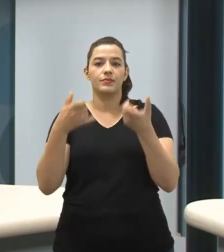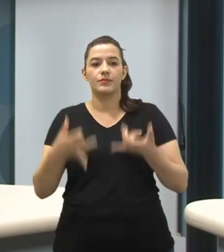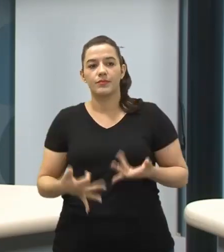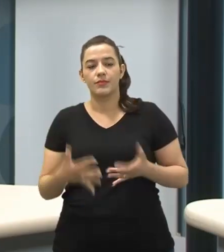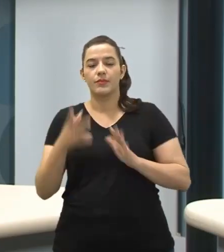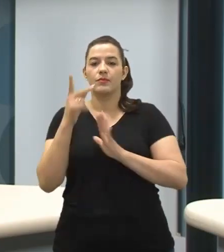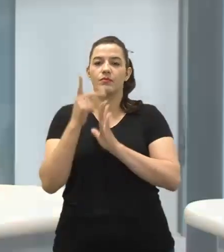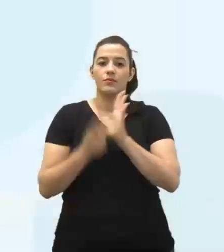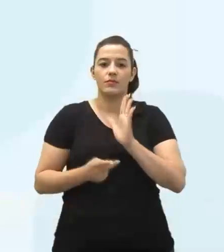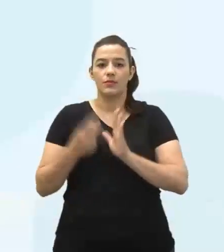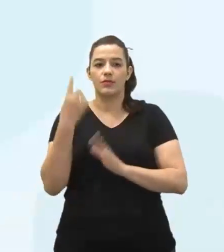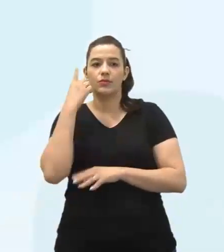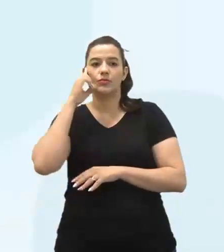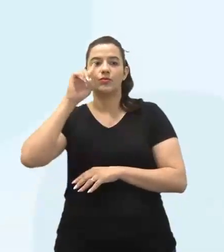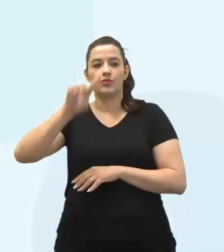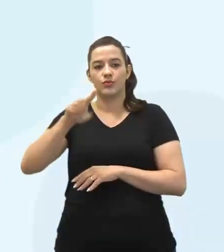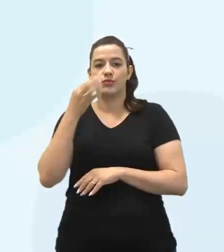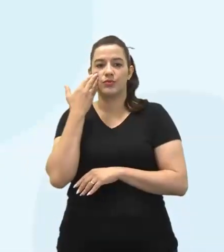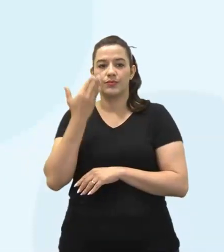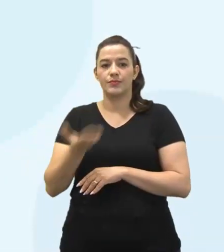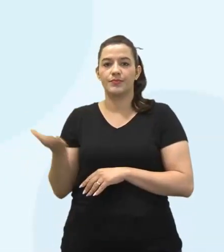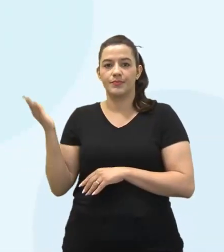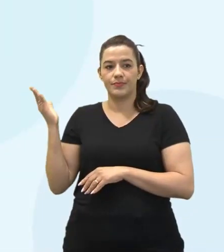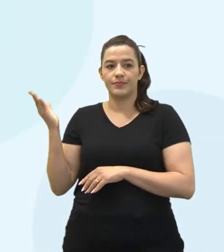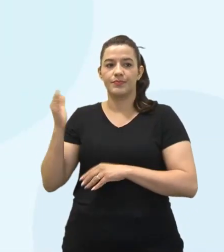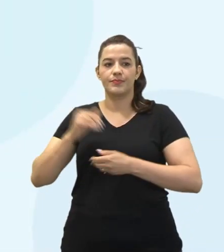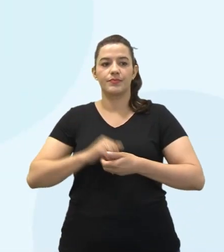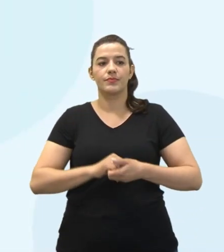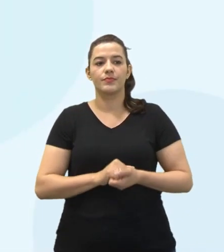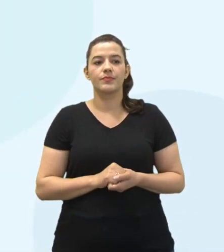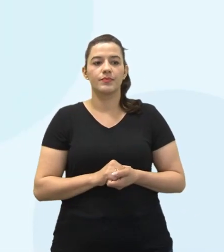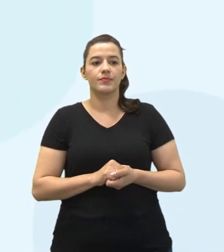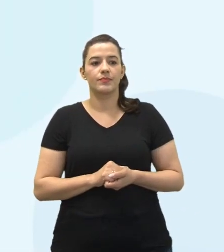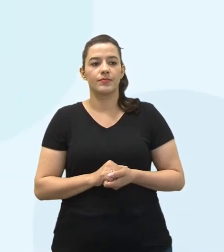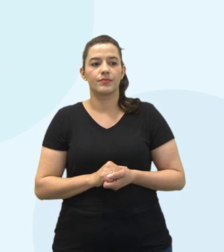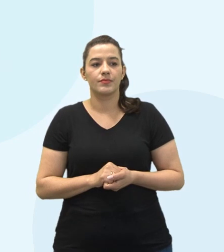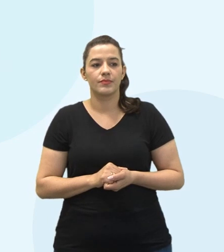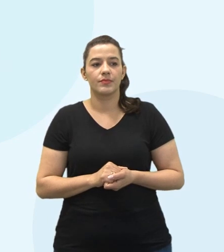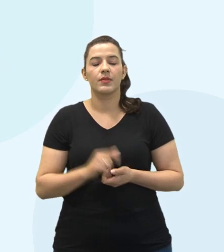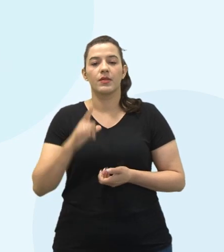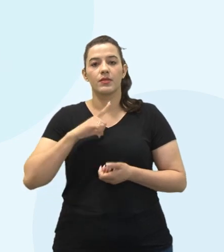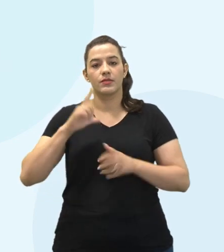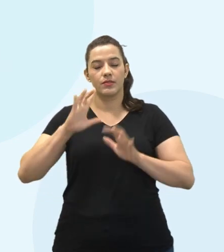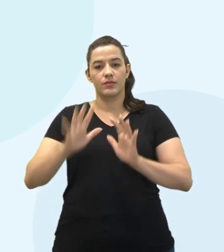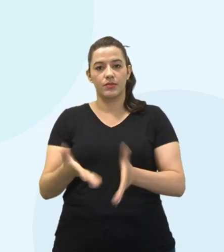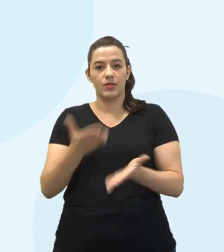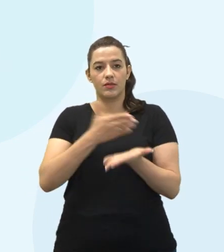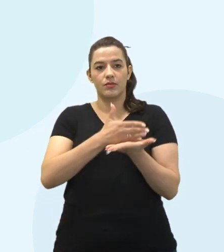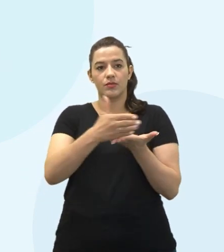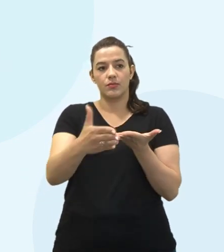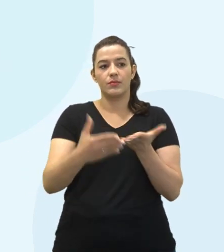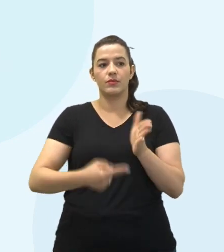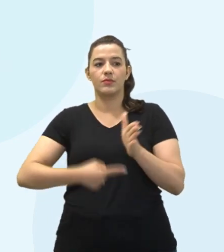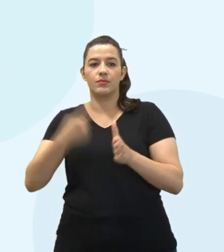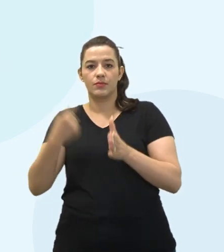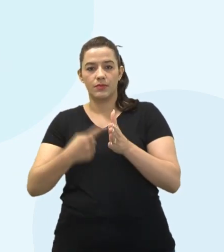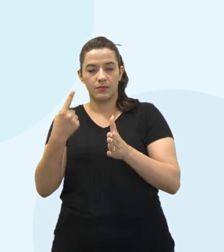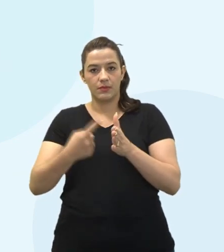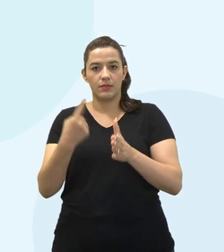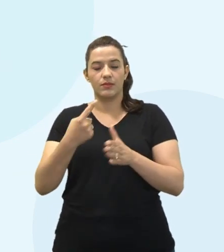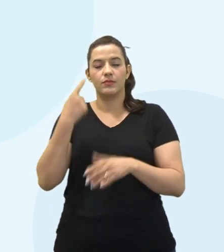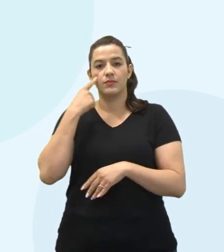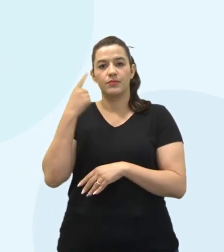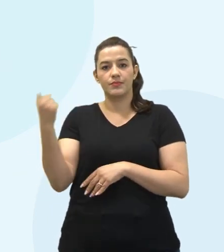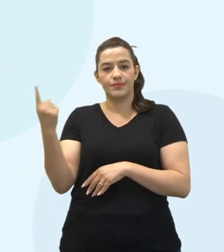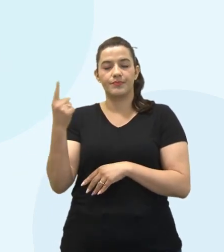projeto né se vocês puderem colocar o slide na tela então a gente teve né a gente começou o primeiro como a formação